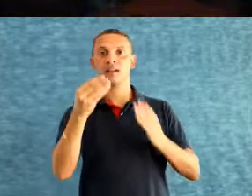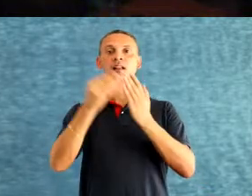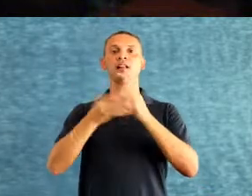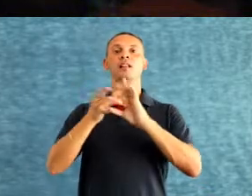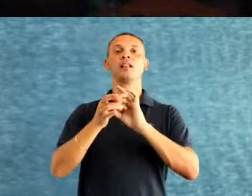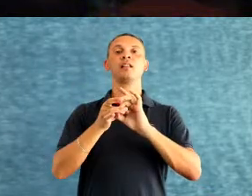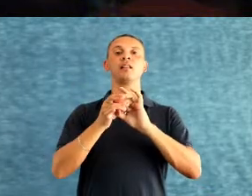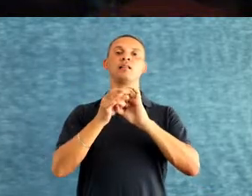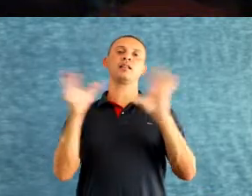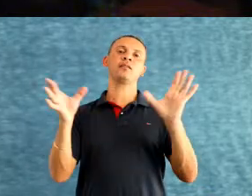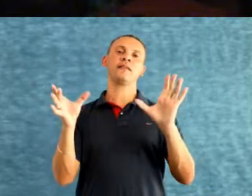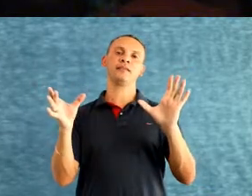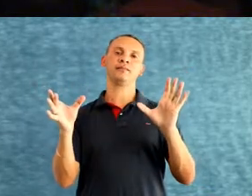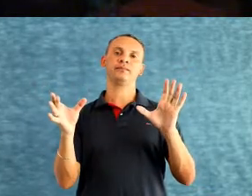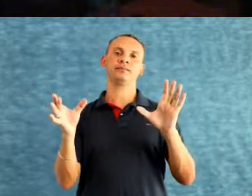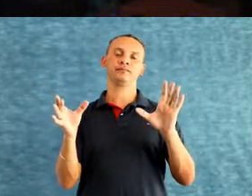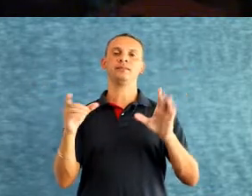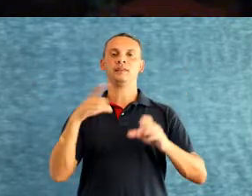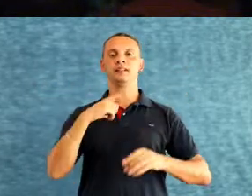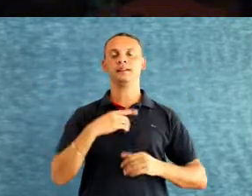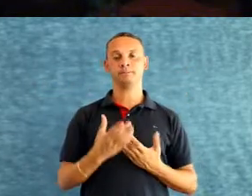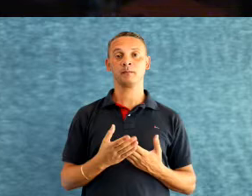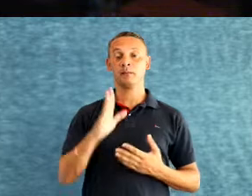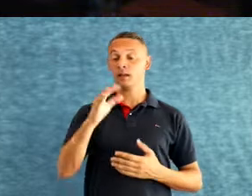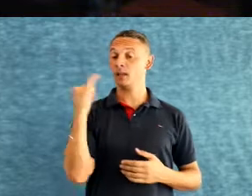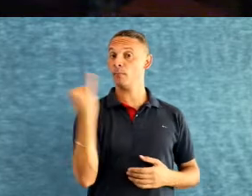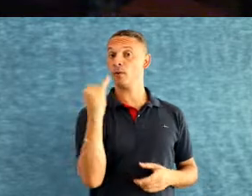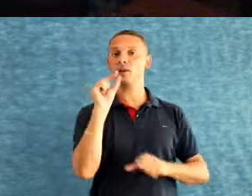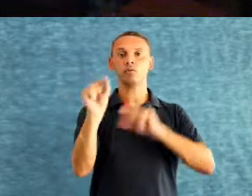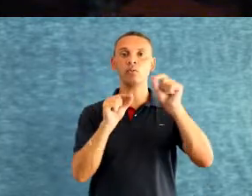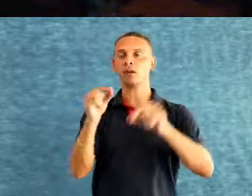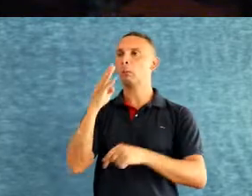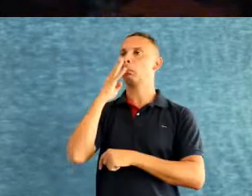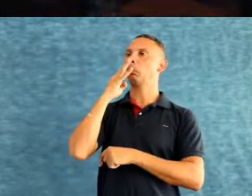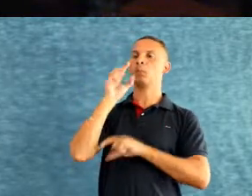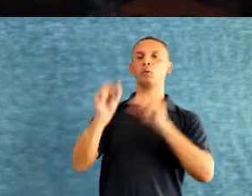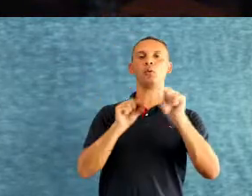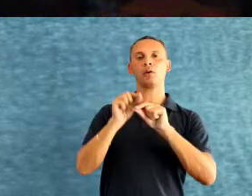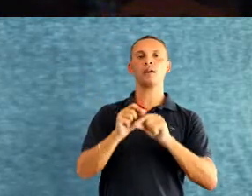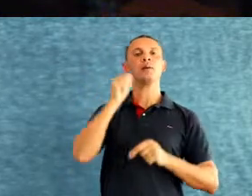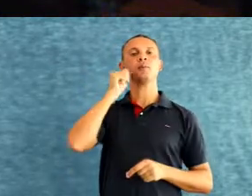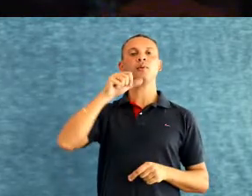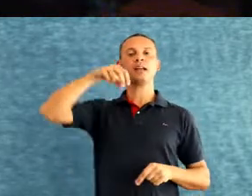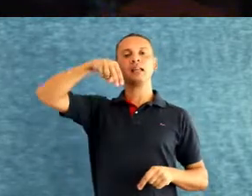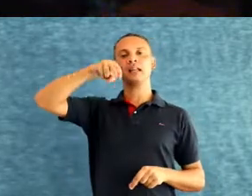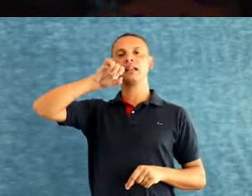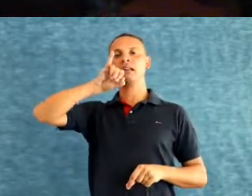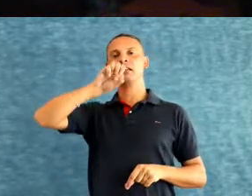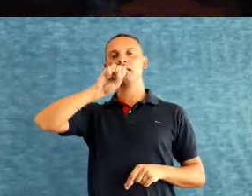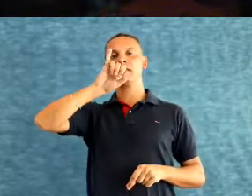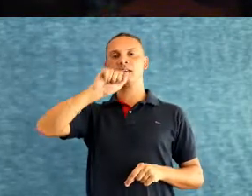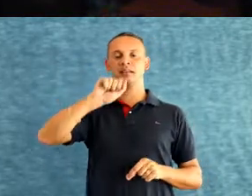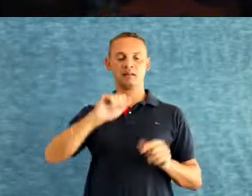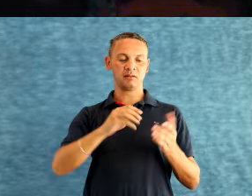livremente colocado na folha de rosto. Mas o que importa e causa surpresa é que a autora não traduziu a Mary